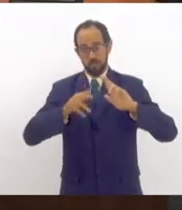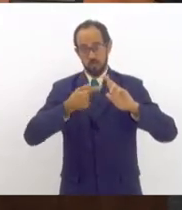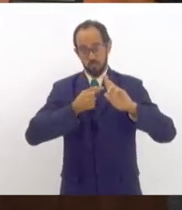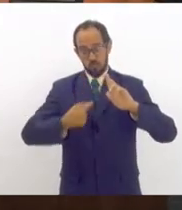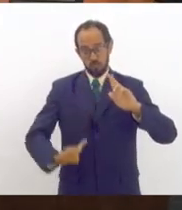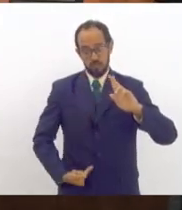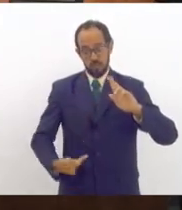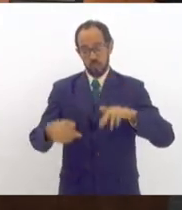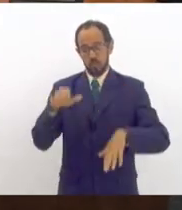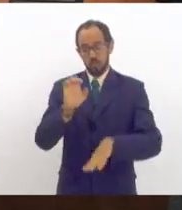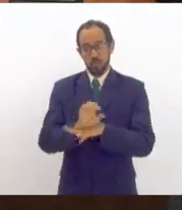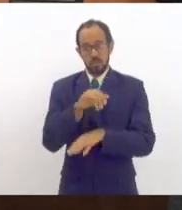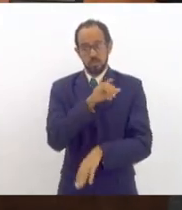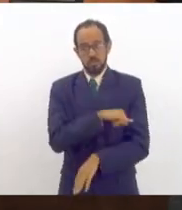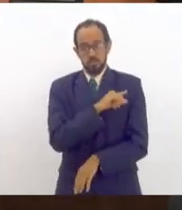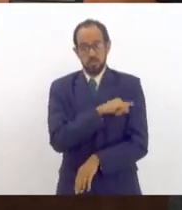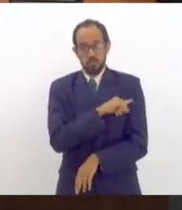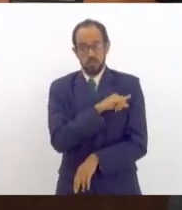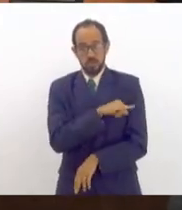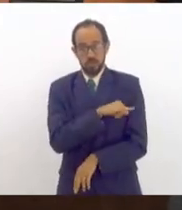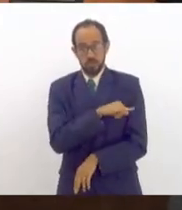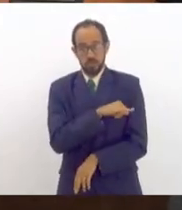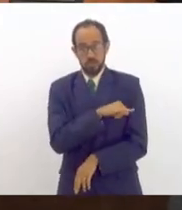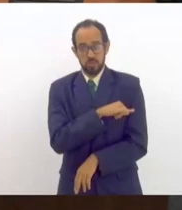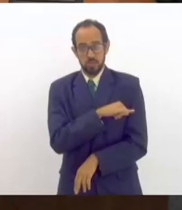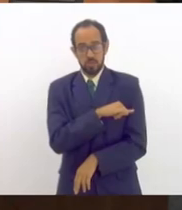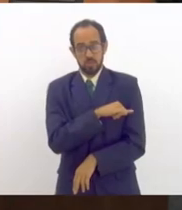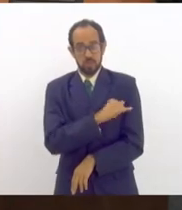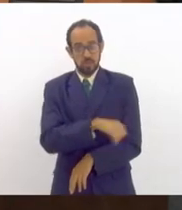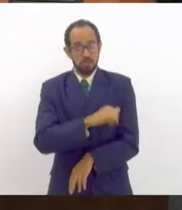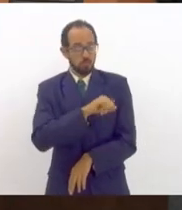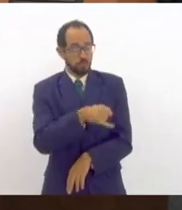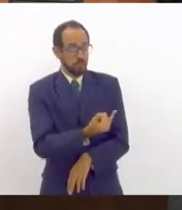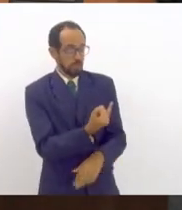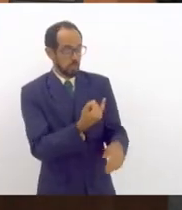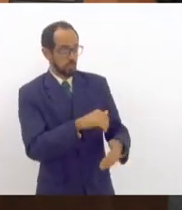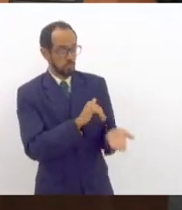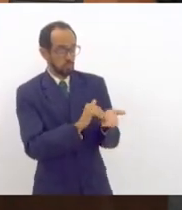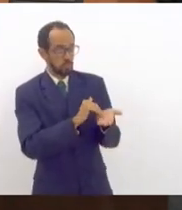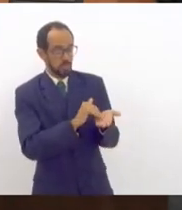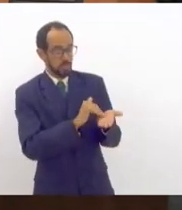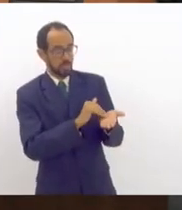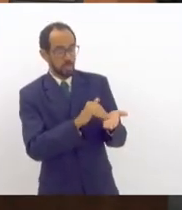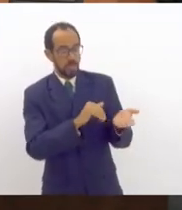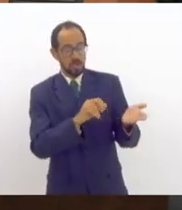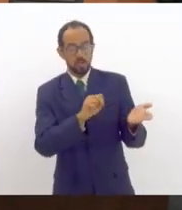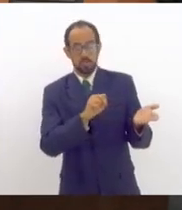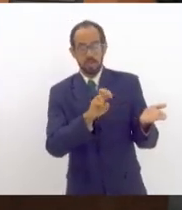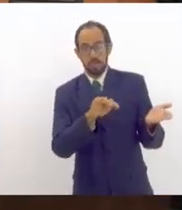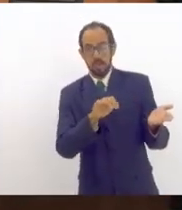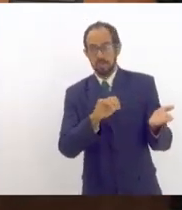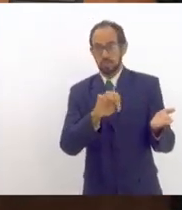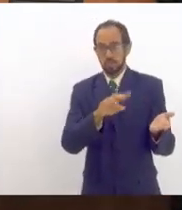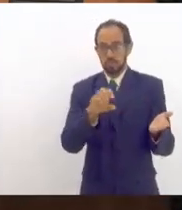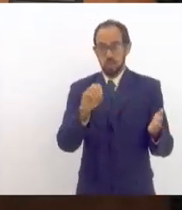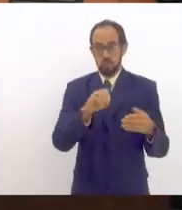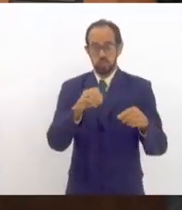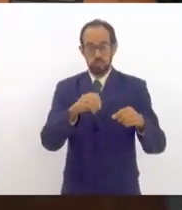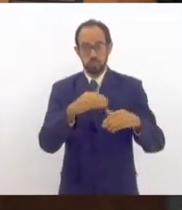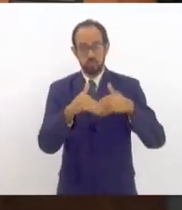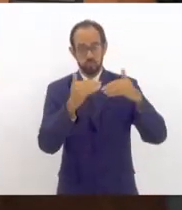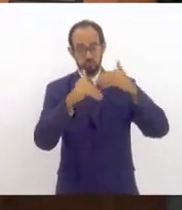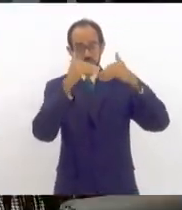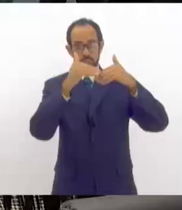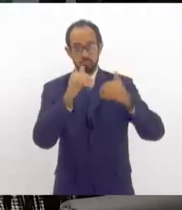a presença do subsecretário executivo da torcida Sebastião Mendes da secretaria de desenvolvimento que analise com bastante critério esse projeto e que o Vet